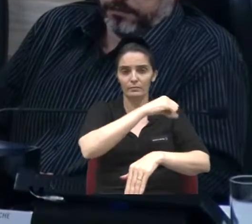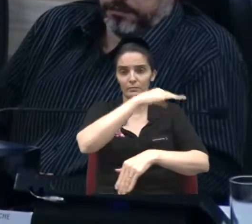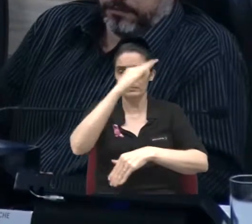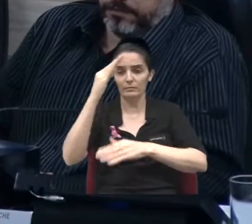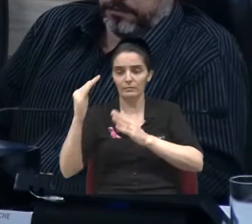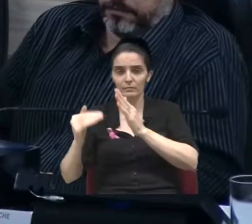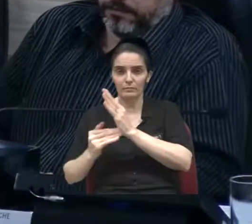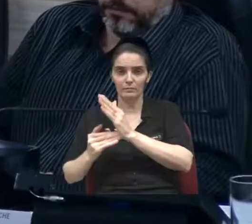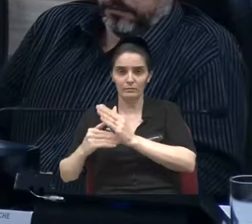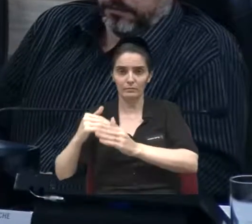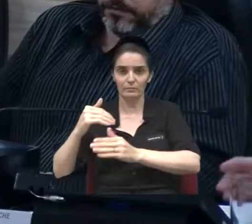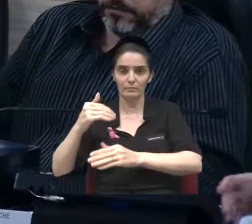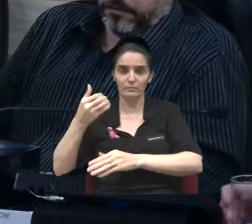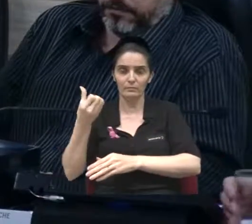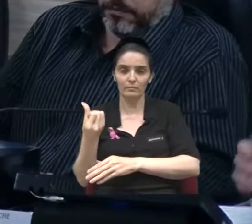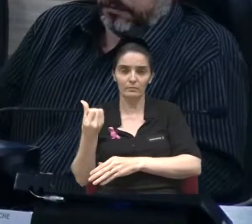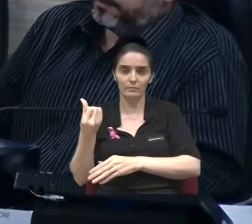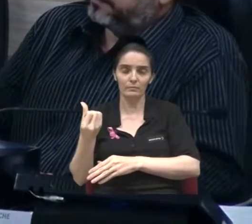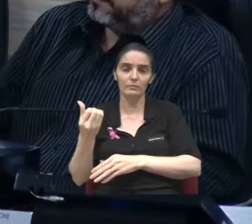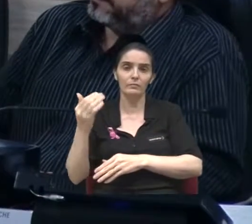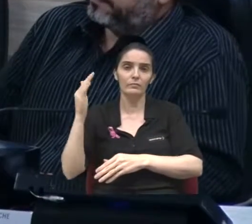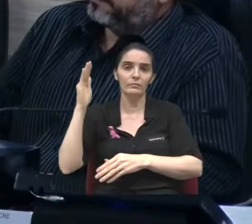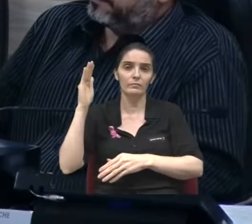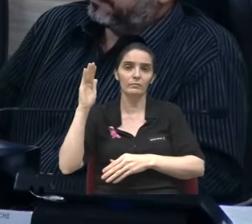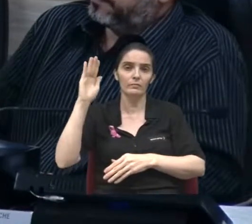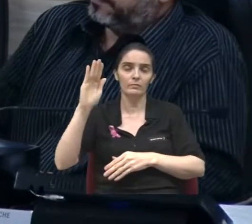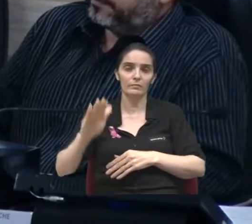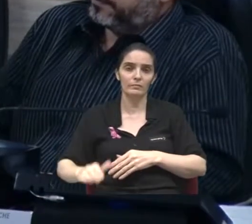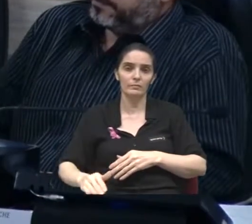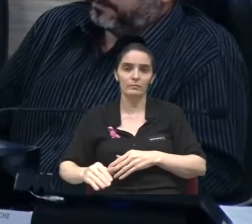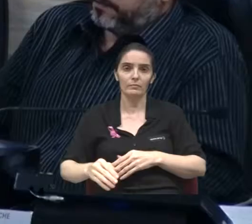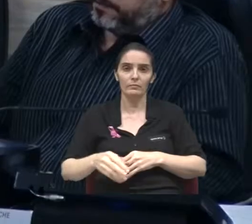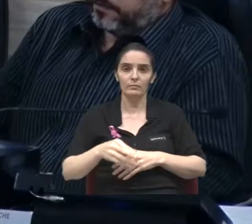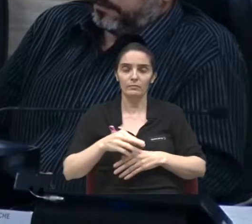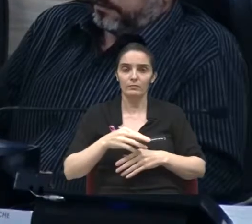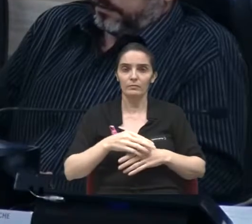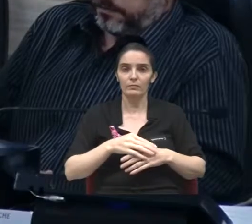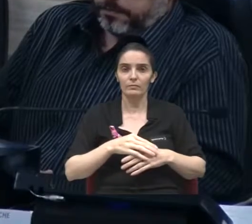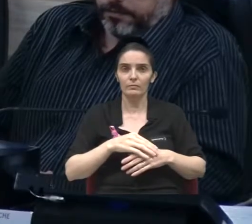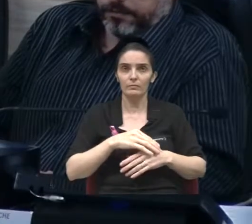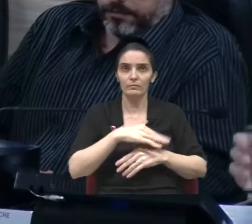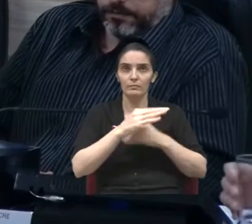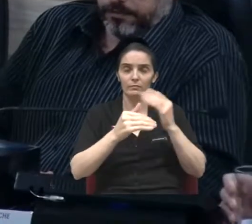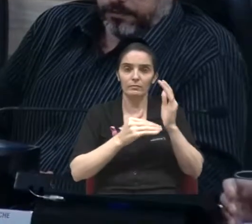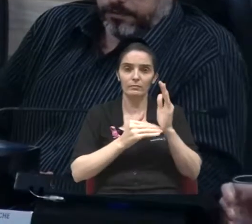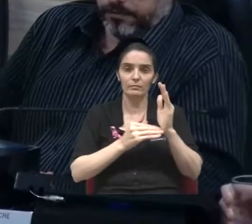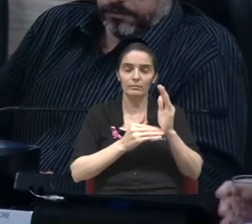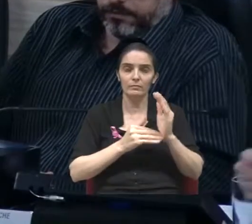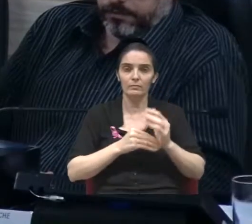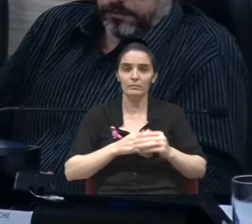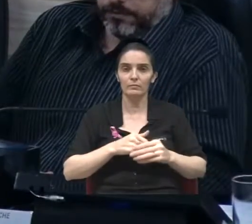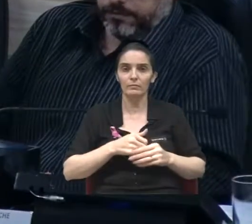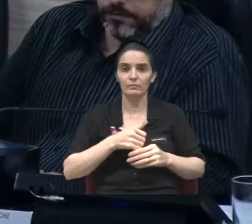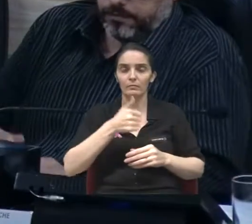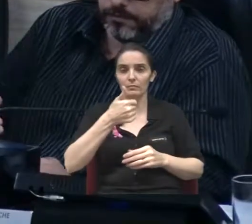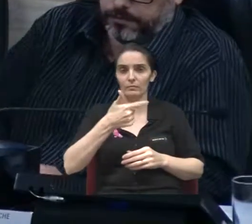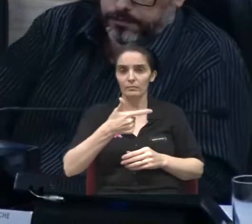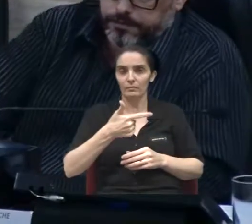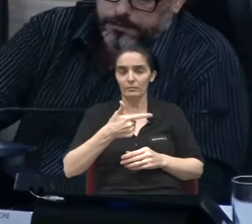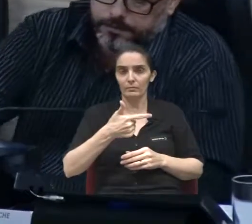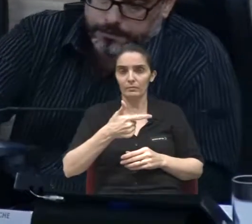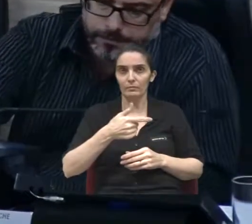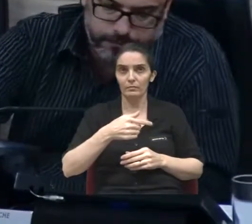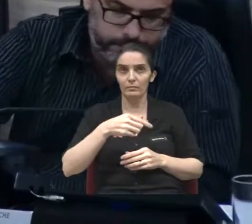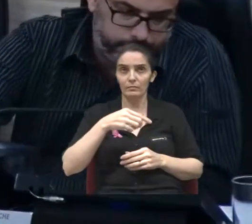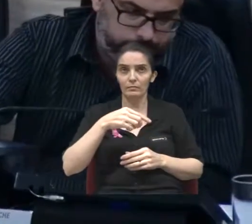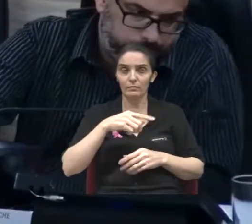até meio-dia às 12 horas, e muito antiga, muito